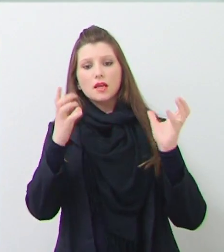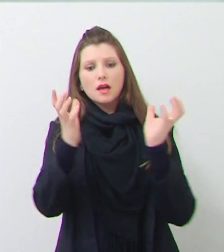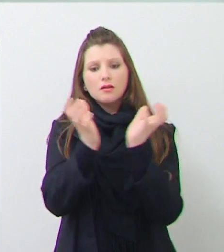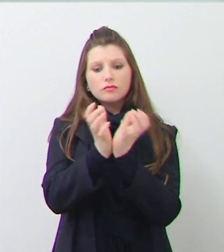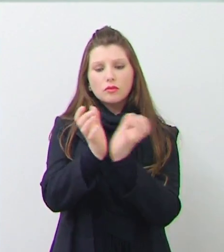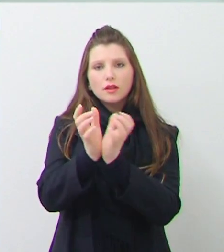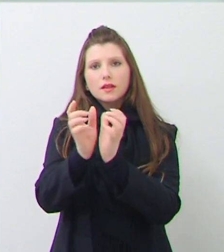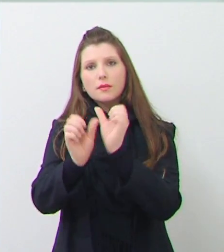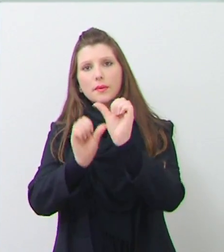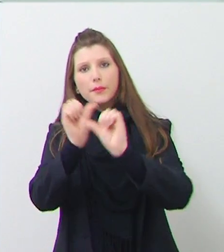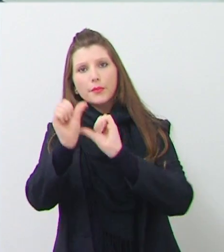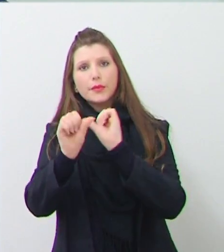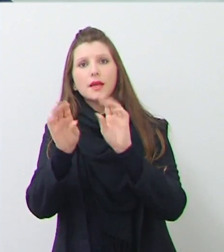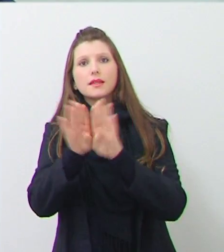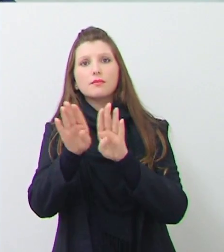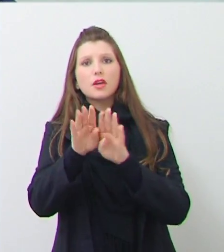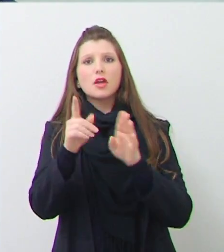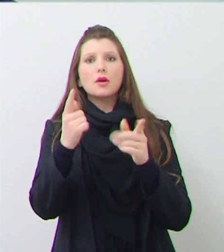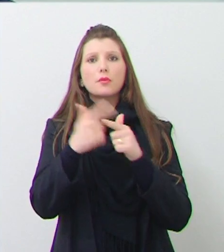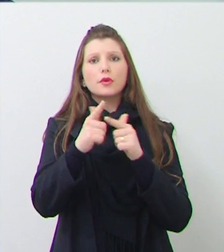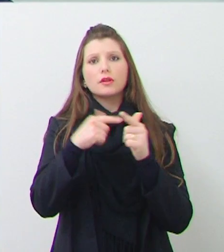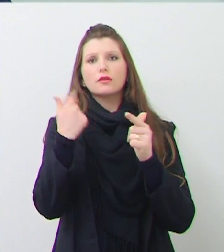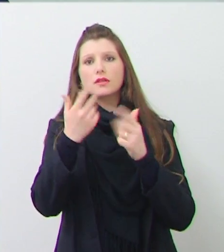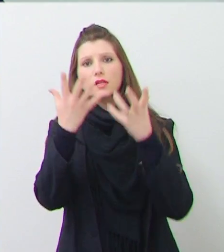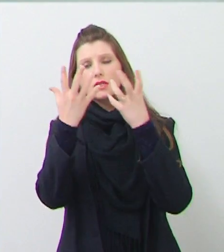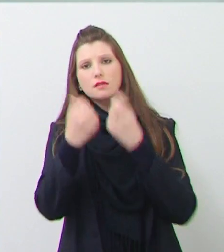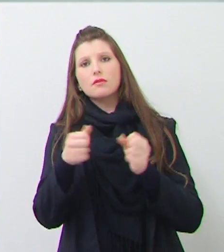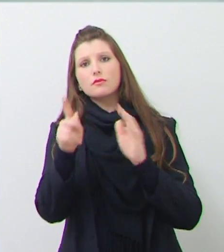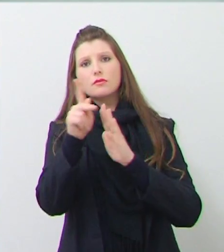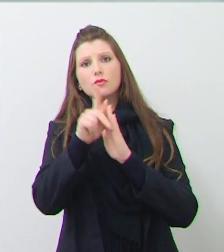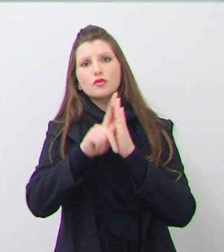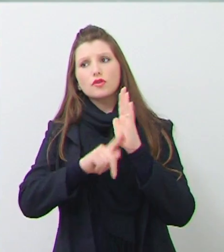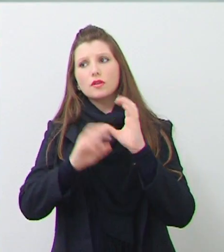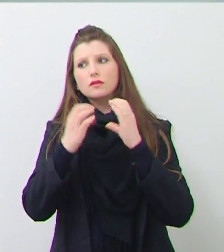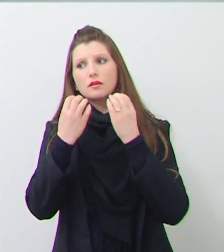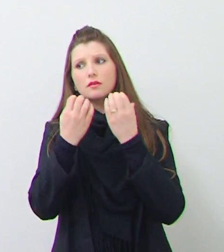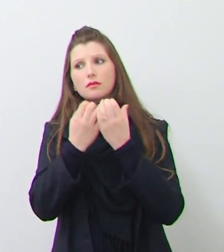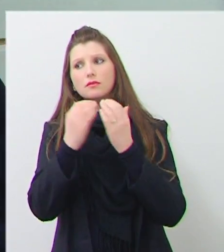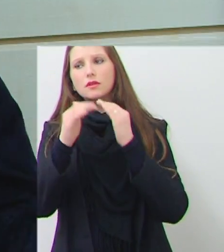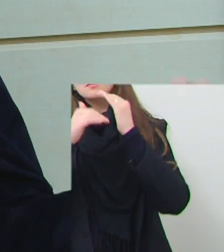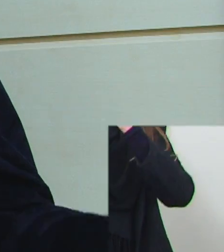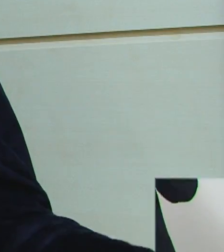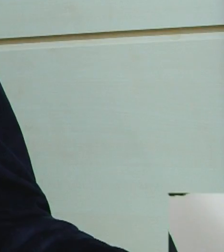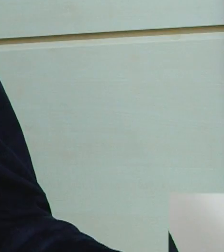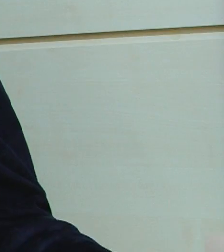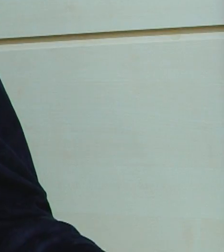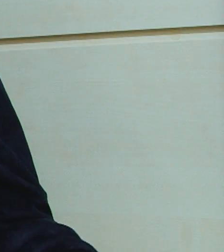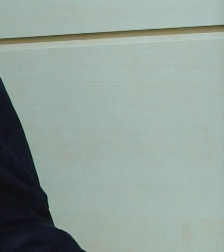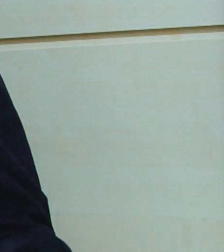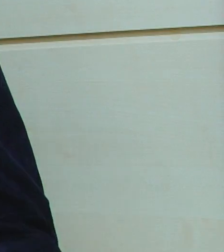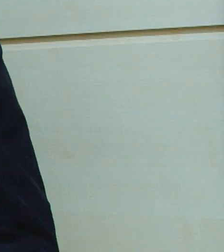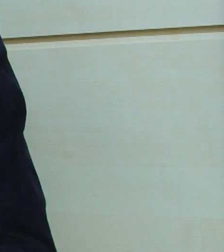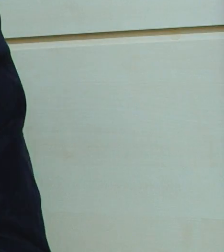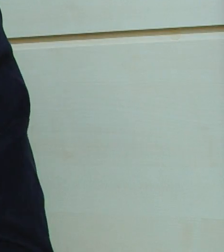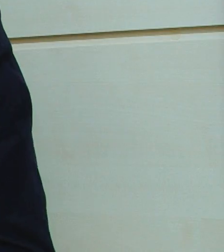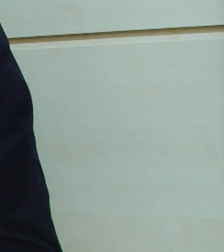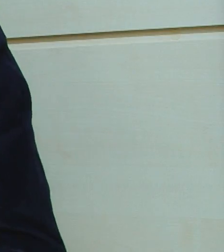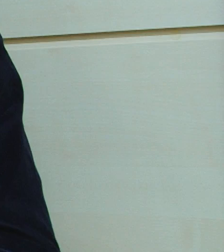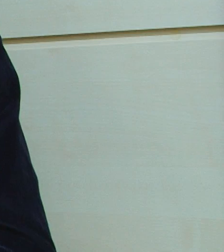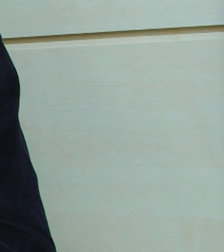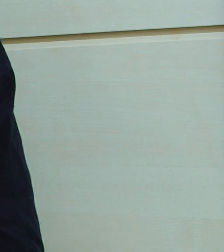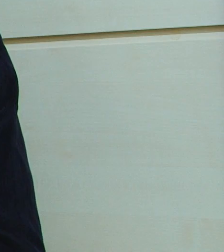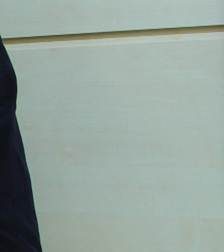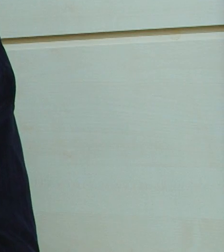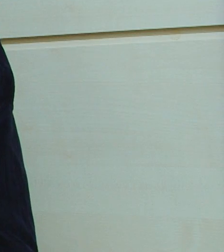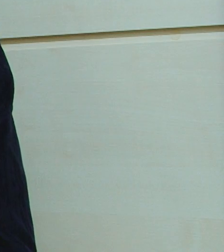sendo alterada. Porque nós recebemos projeto na Comissão de Obras que está alterando uma lei de 2014 e que nós não temos a